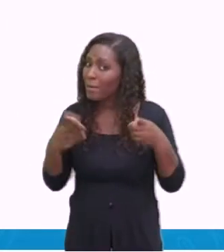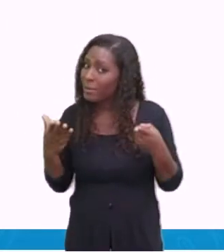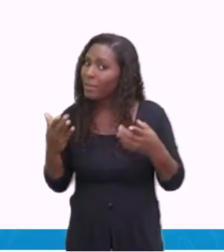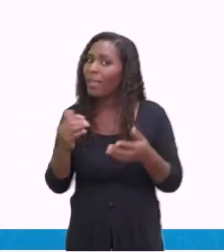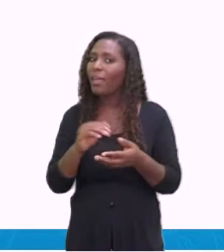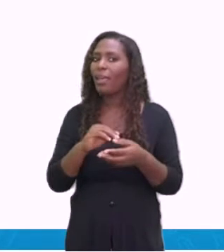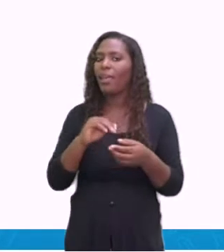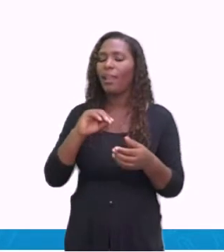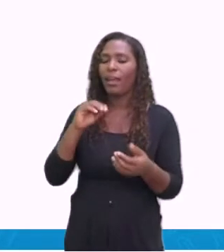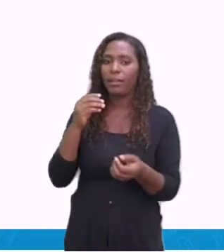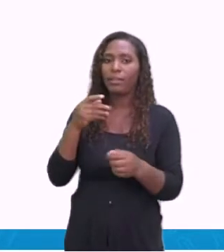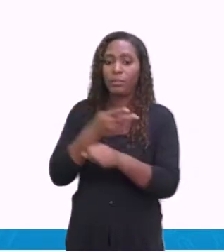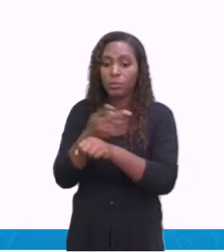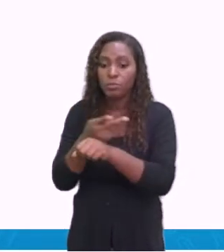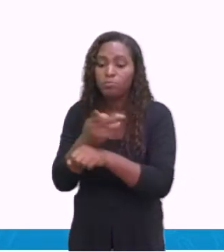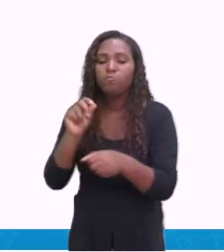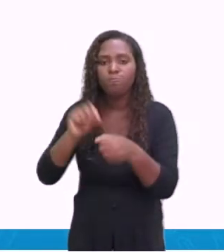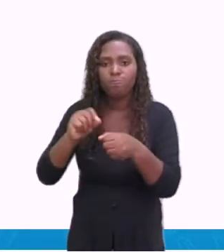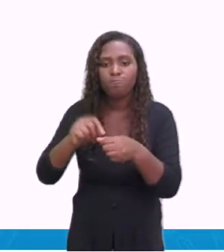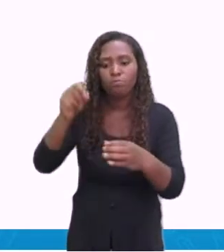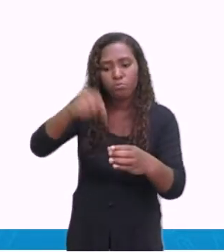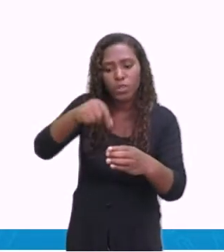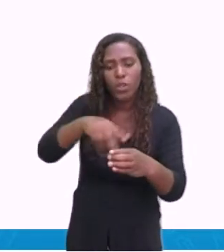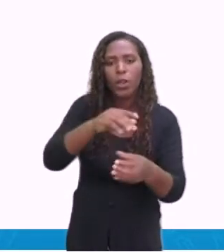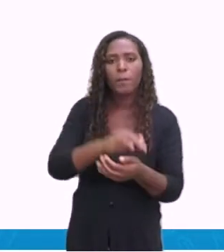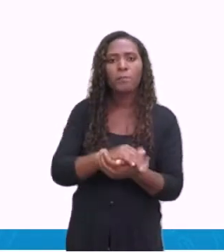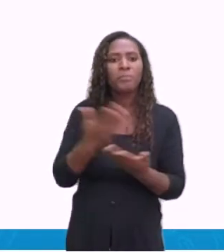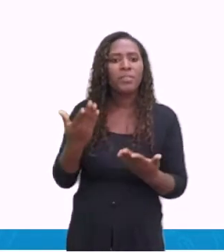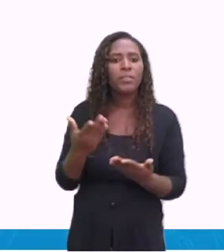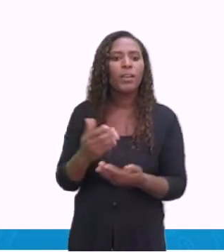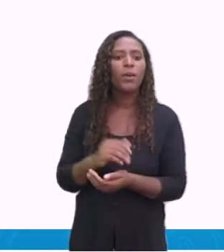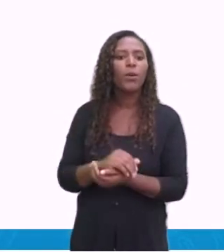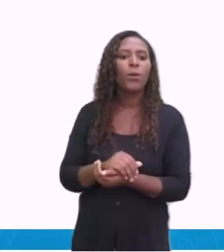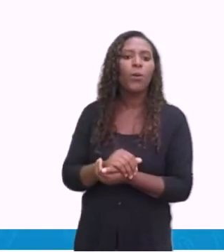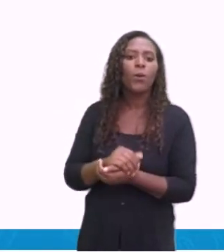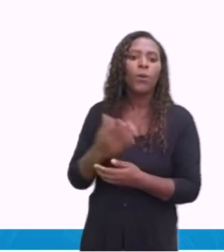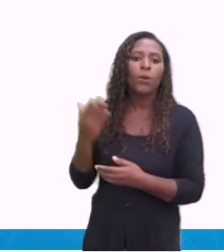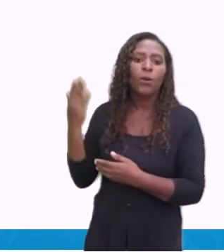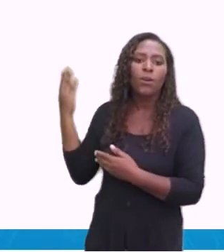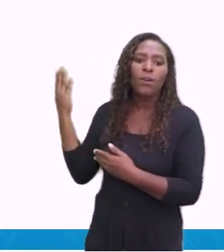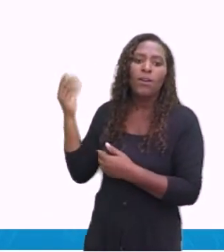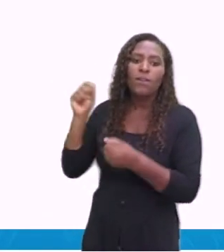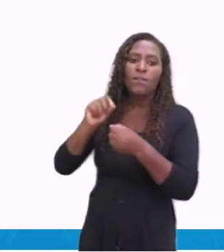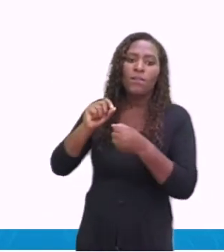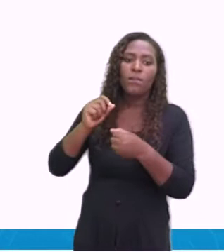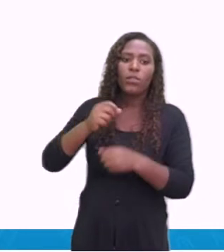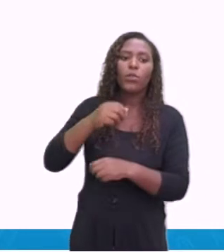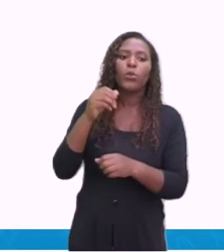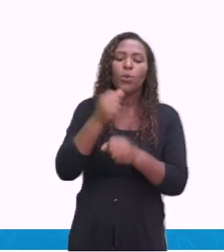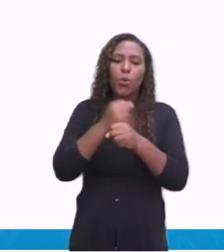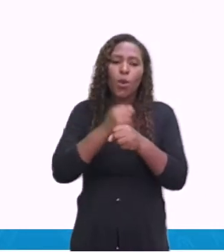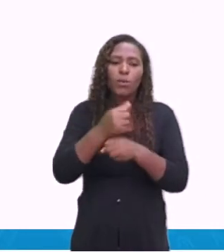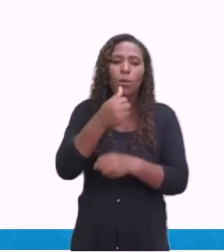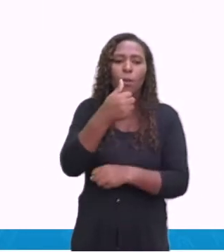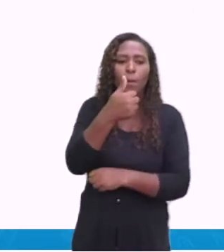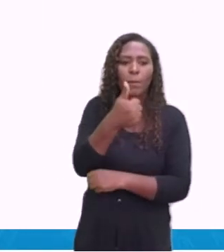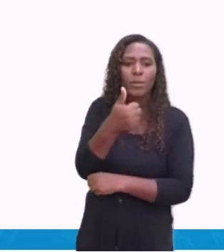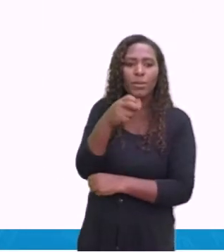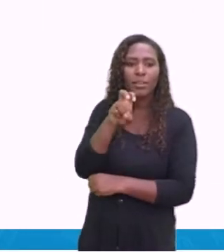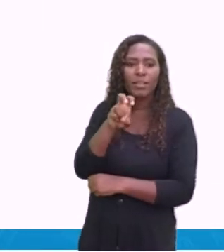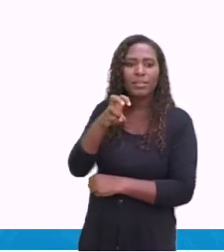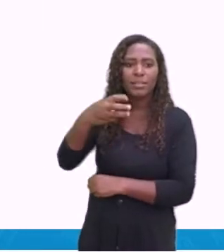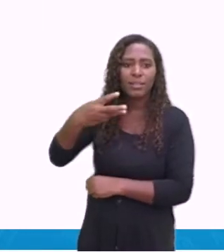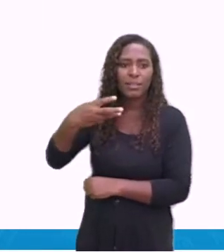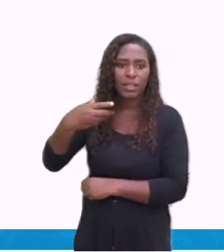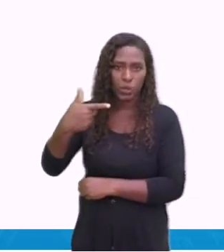Souza fundou São Vicente e desenvolveu o primeiro cultivo da cana-de-açúcar.